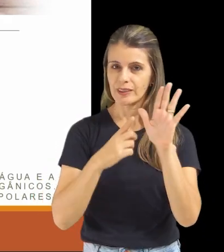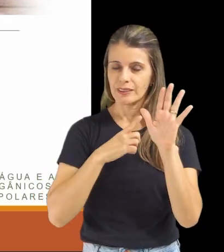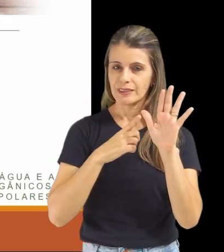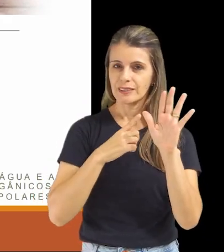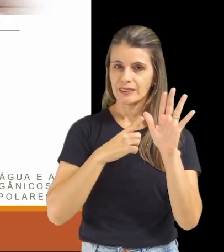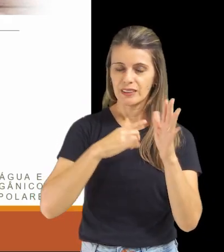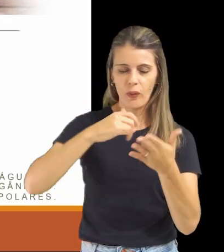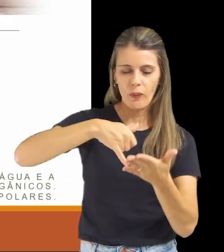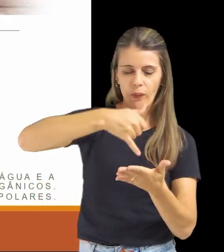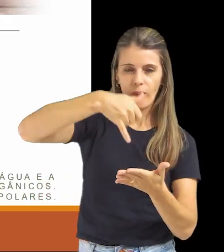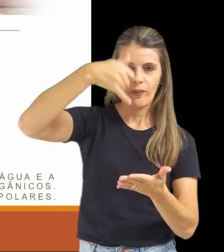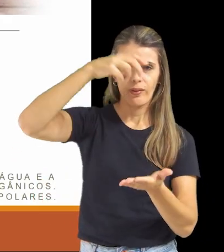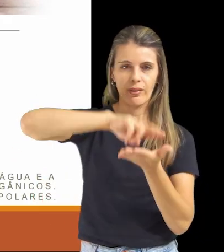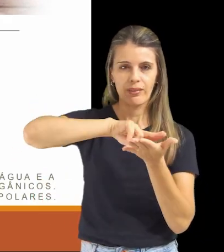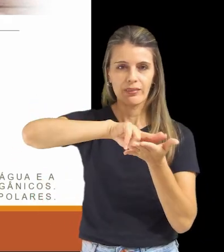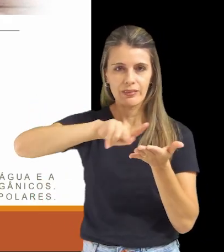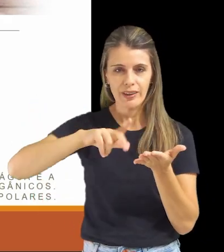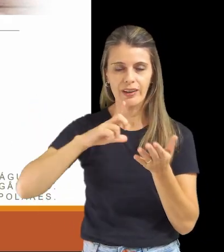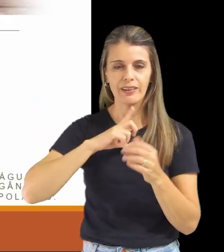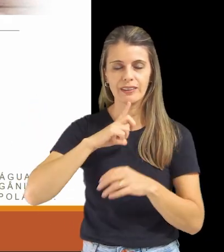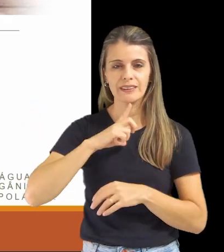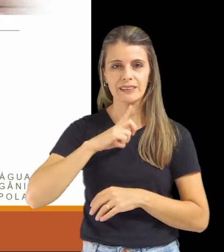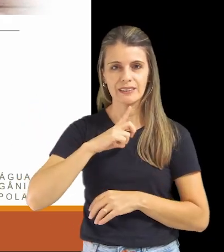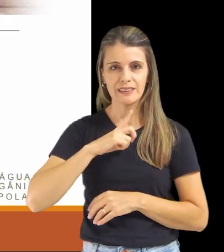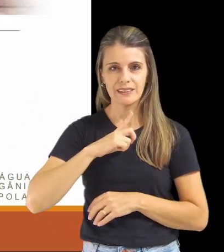de óleo, algumas